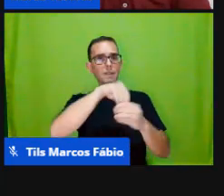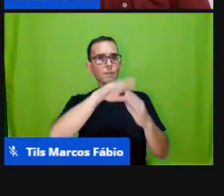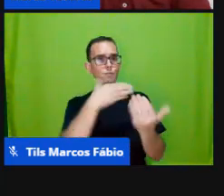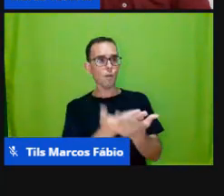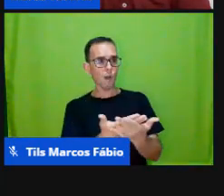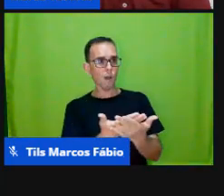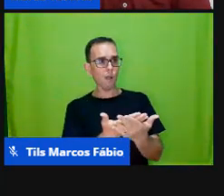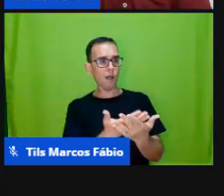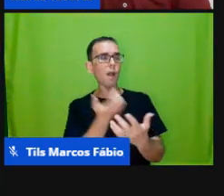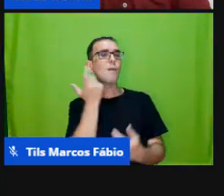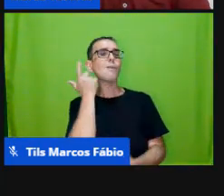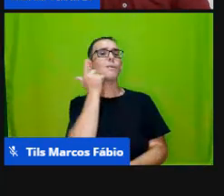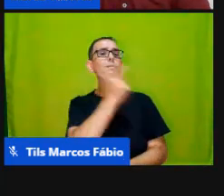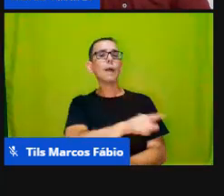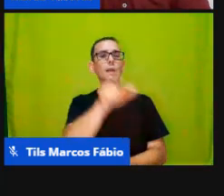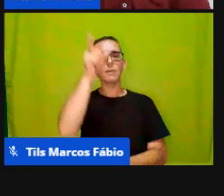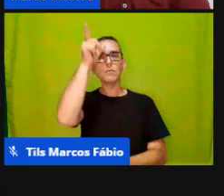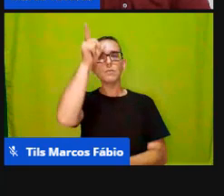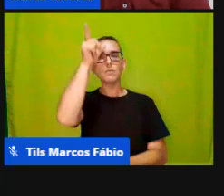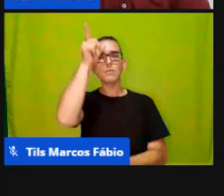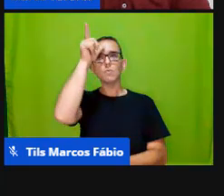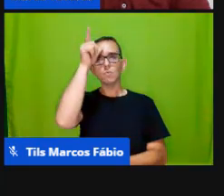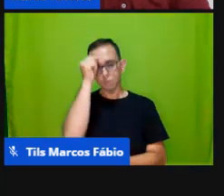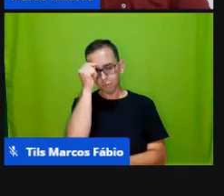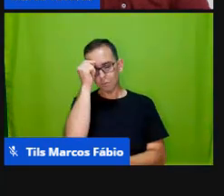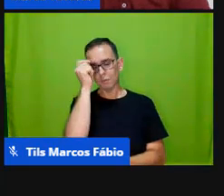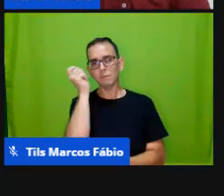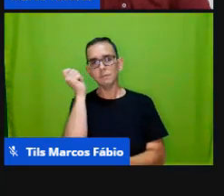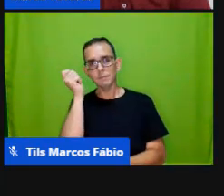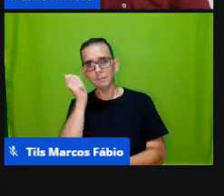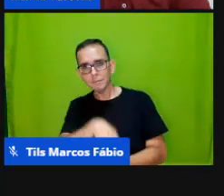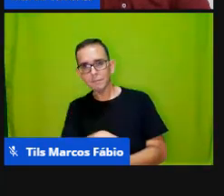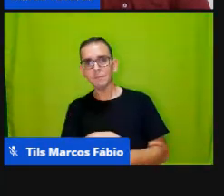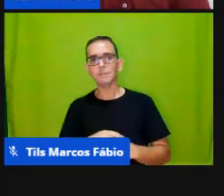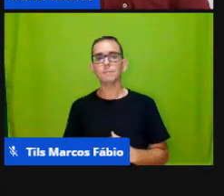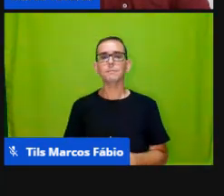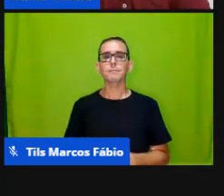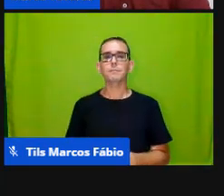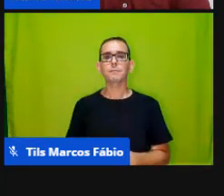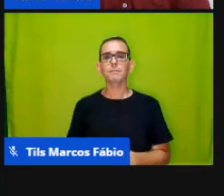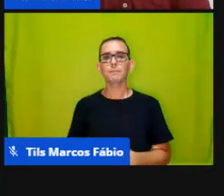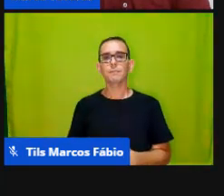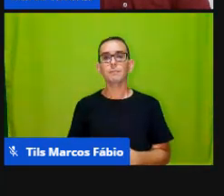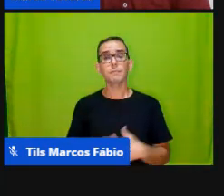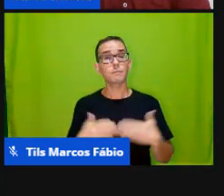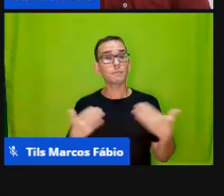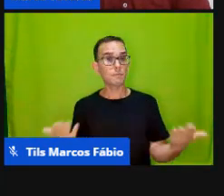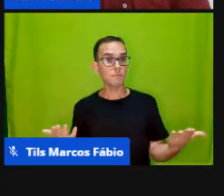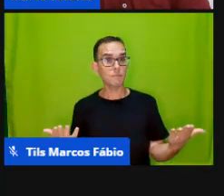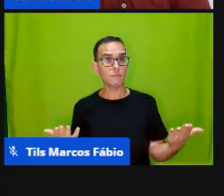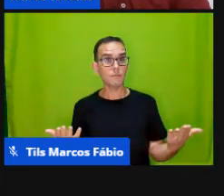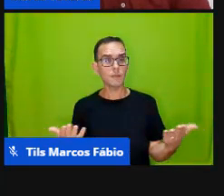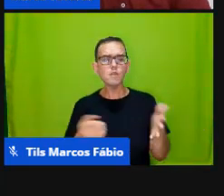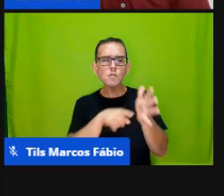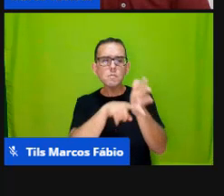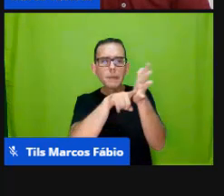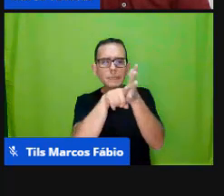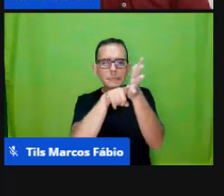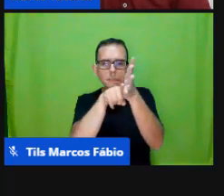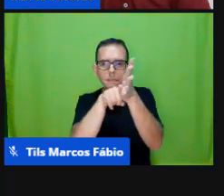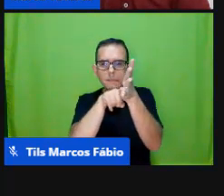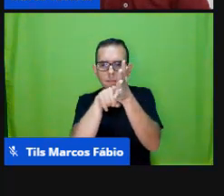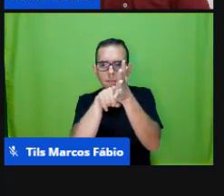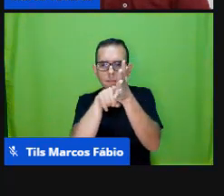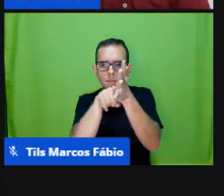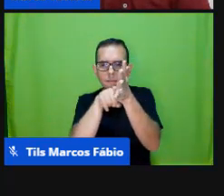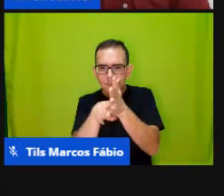reduz esse estresse diário do cidadão. E, em pesquisas recentes também,